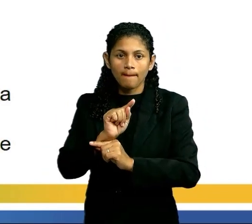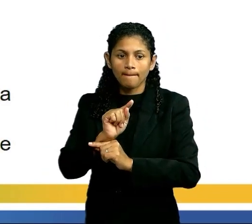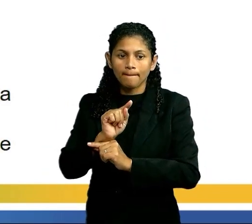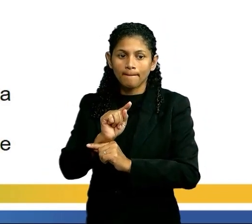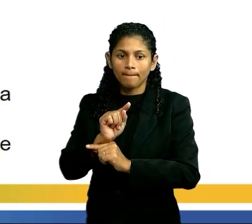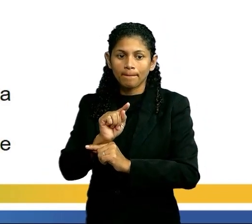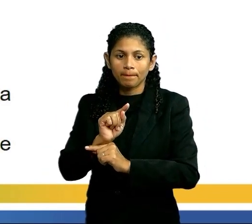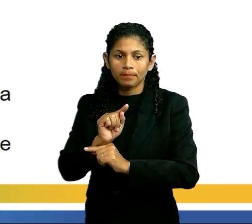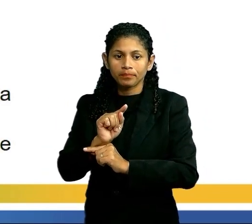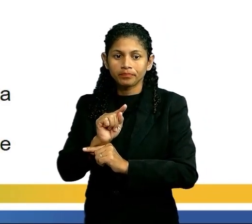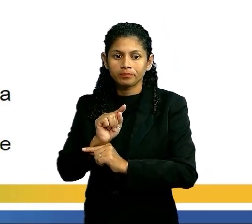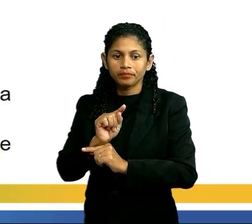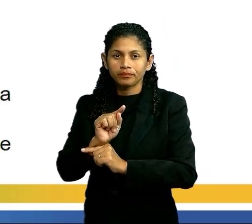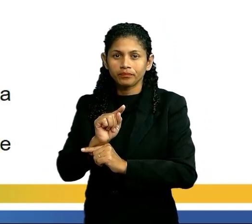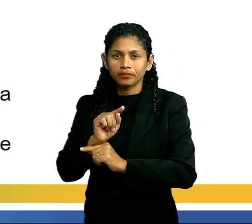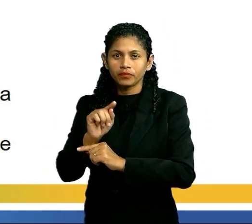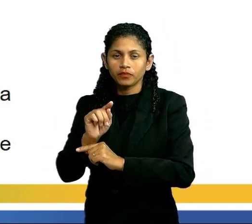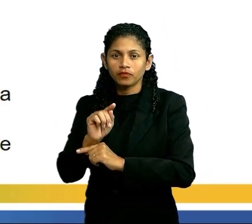hexano.